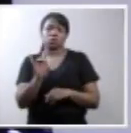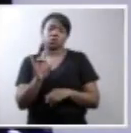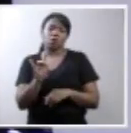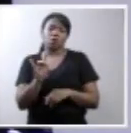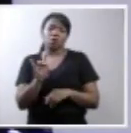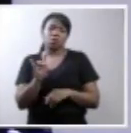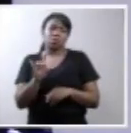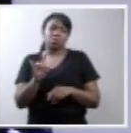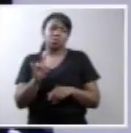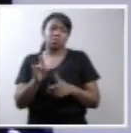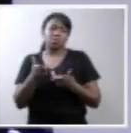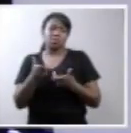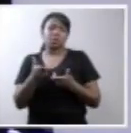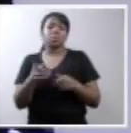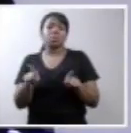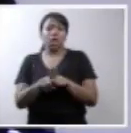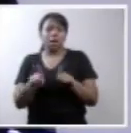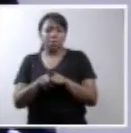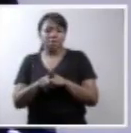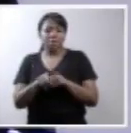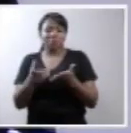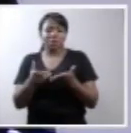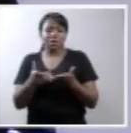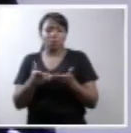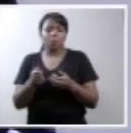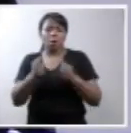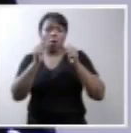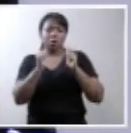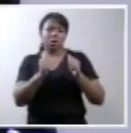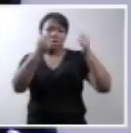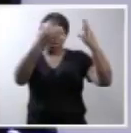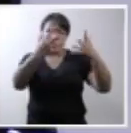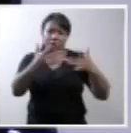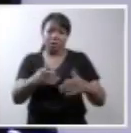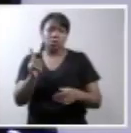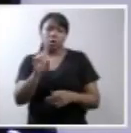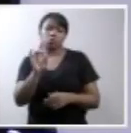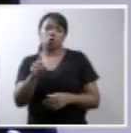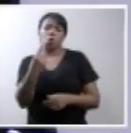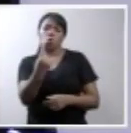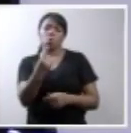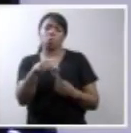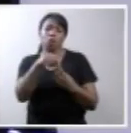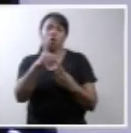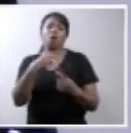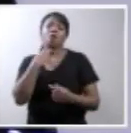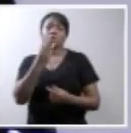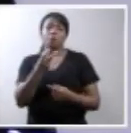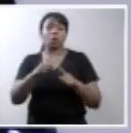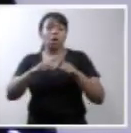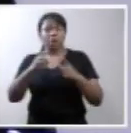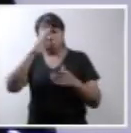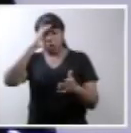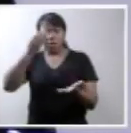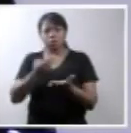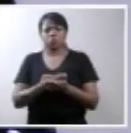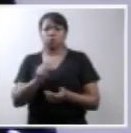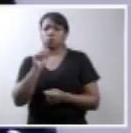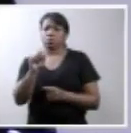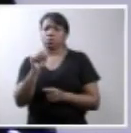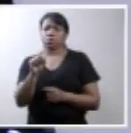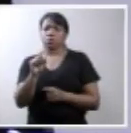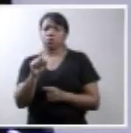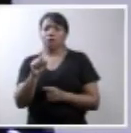salutar perfeito que ess convenci não se façam a Uma Só Voz